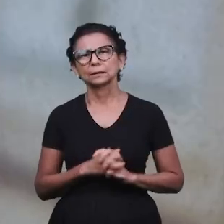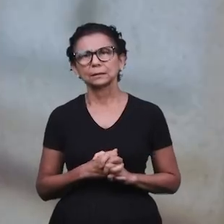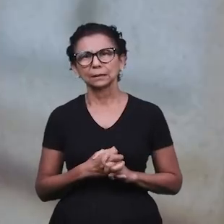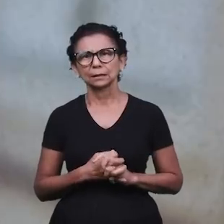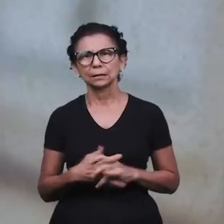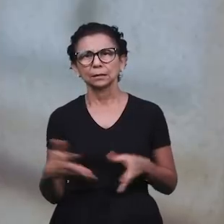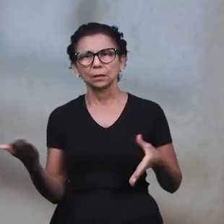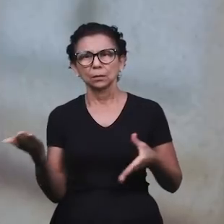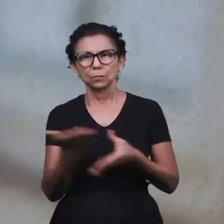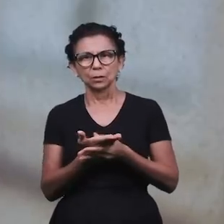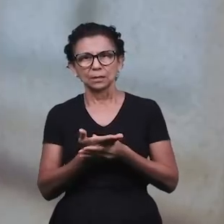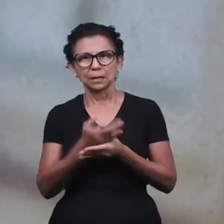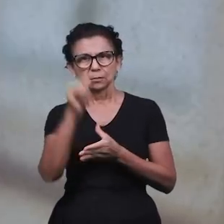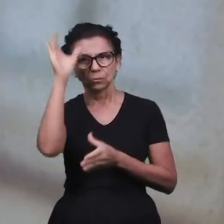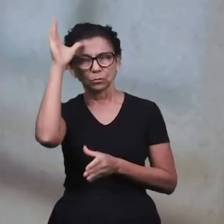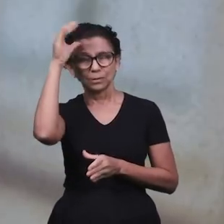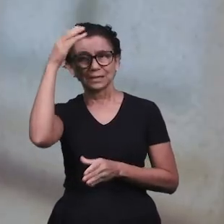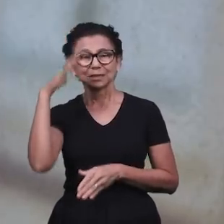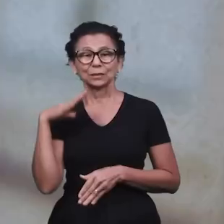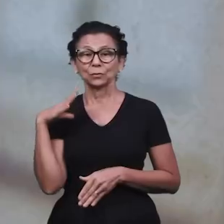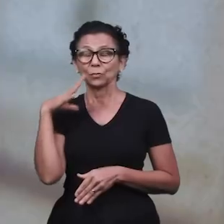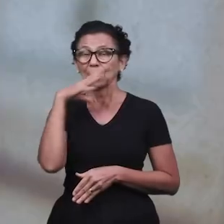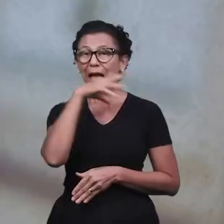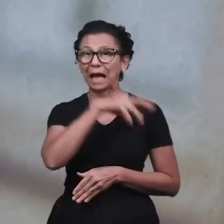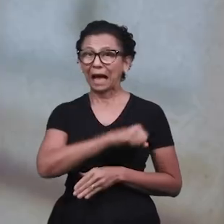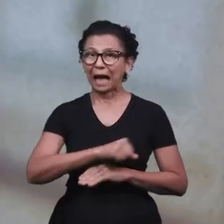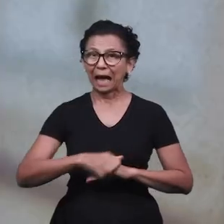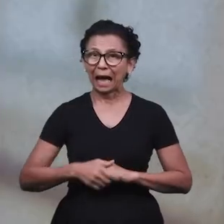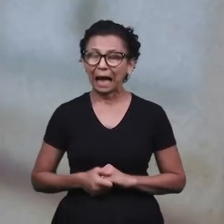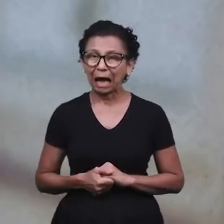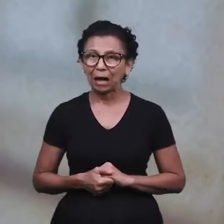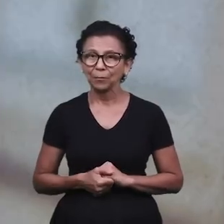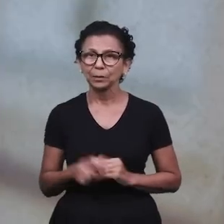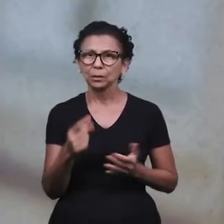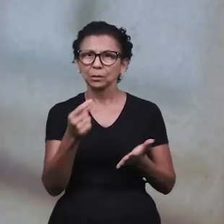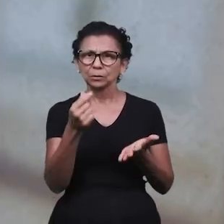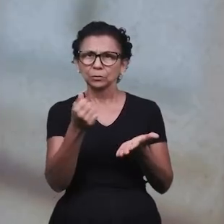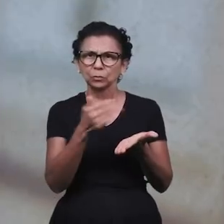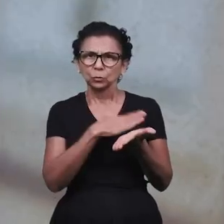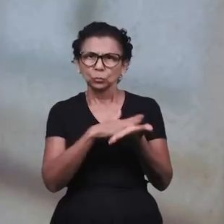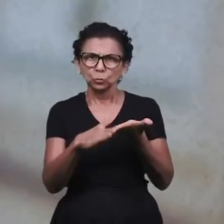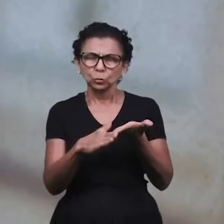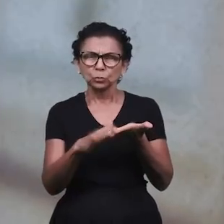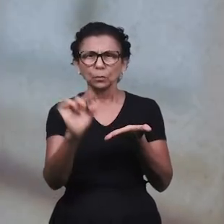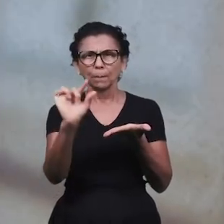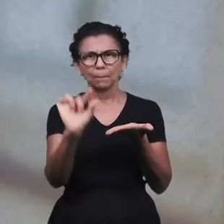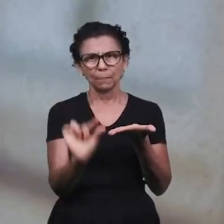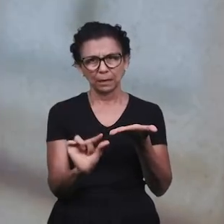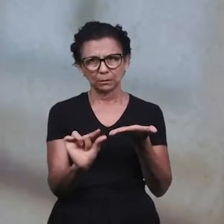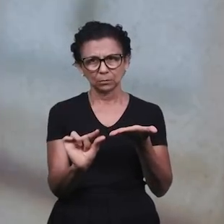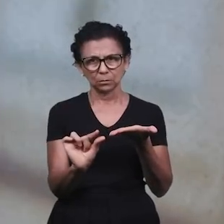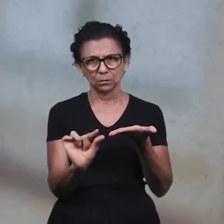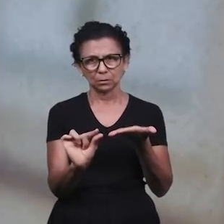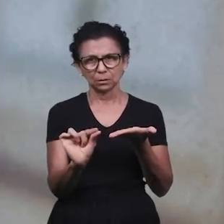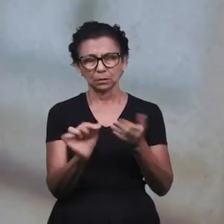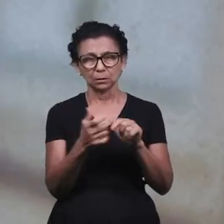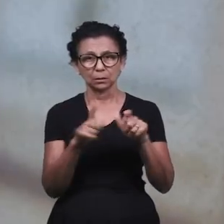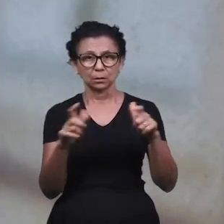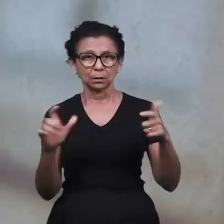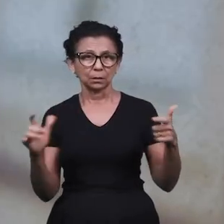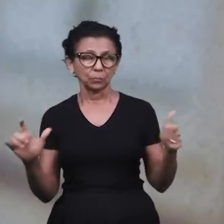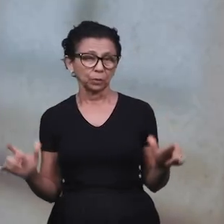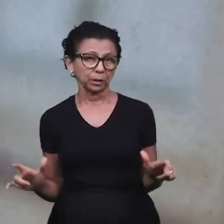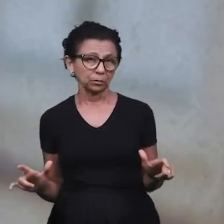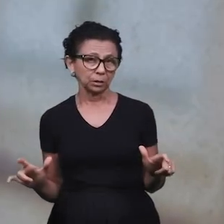mais rápido, que tenha menos custos, porque na maioria dos casos não existem as